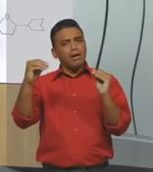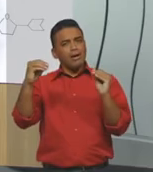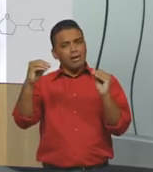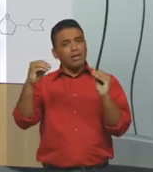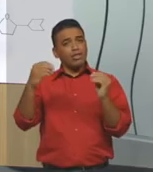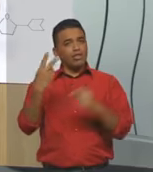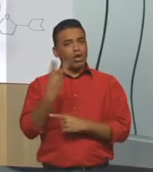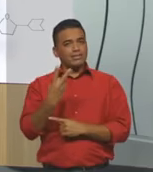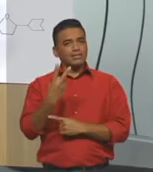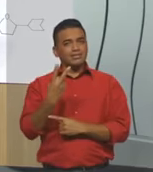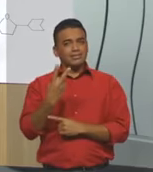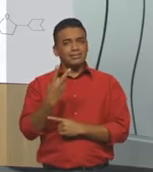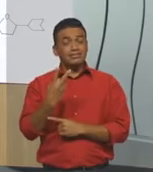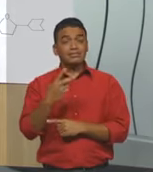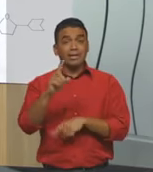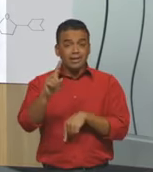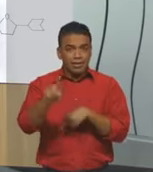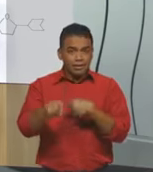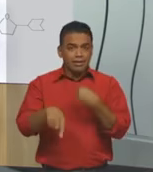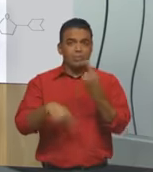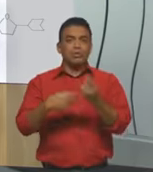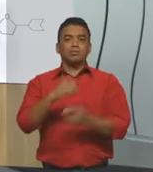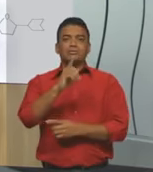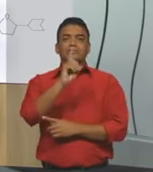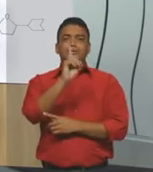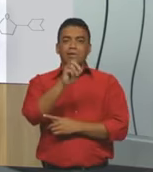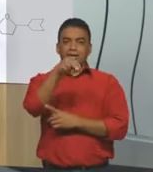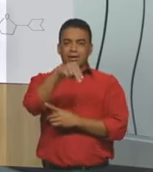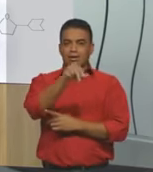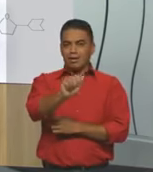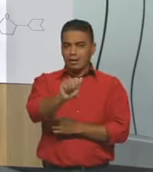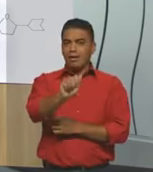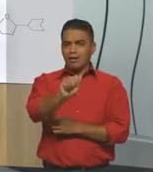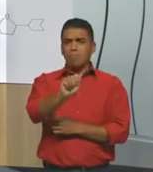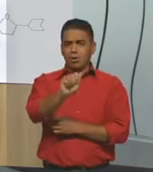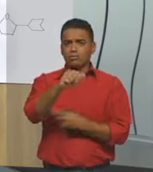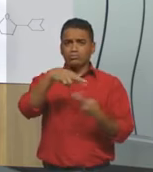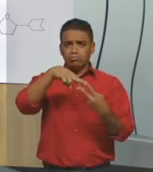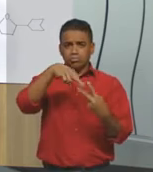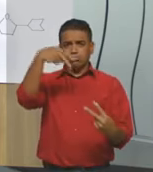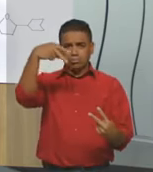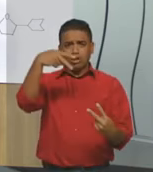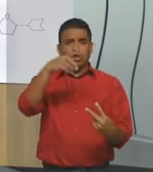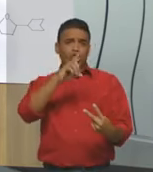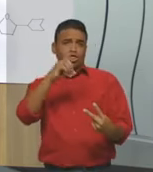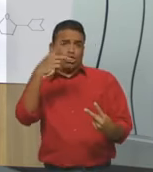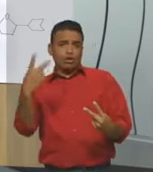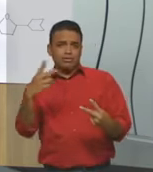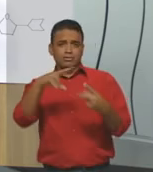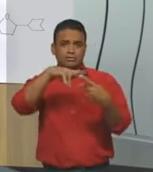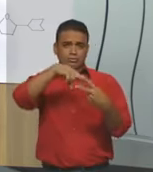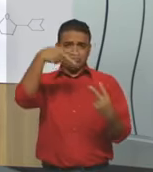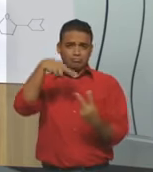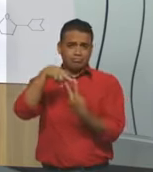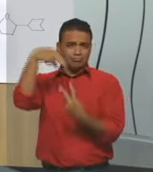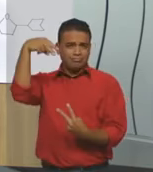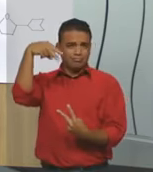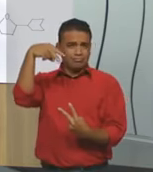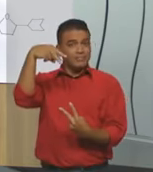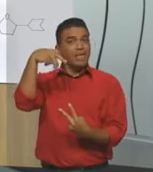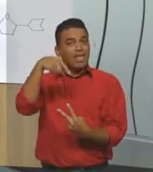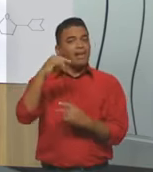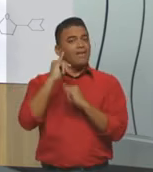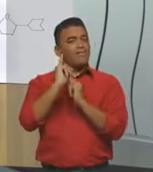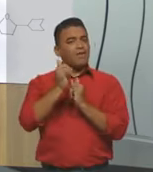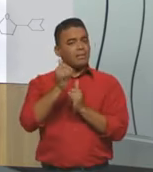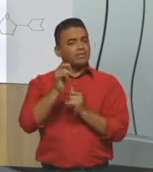Depois, a partir então do DNA, que ele pode se duplicar, ele tem a informação. Ele vai falar